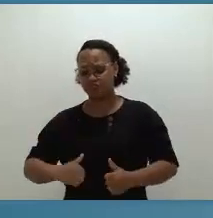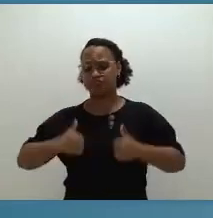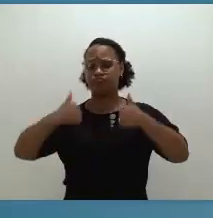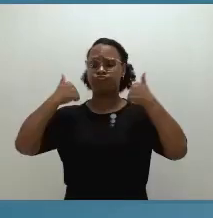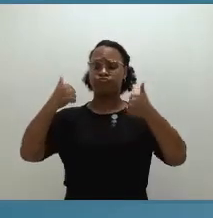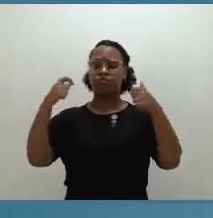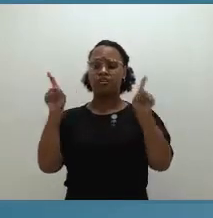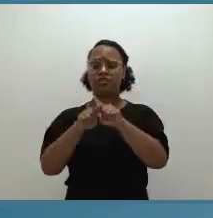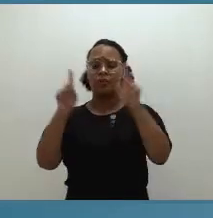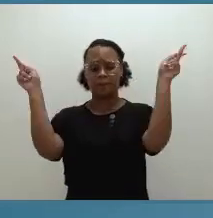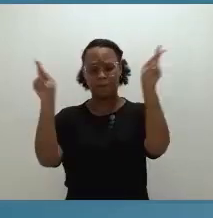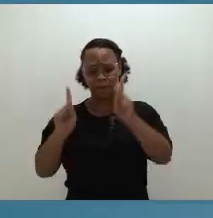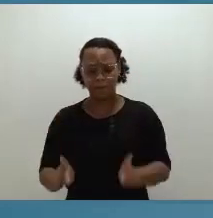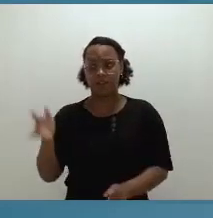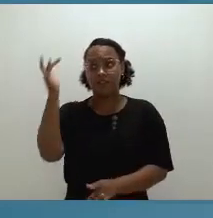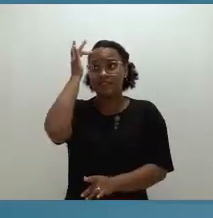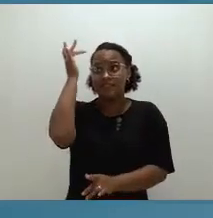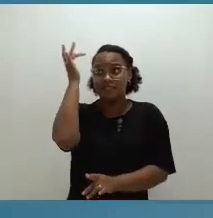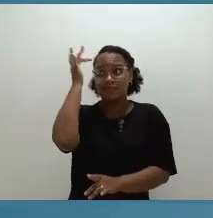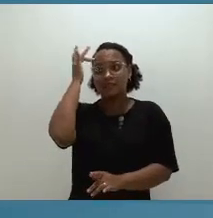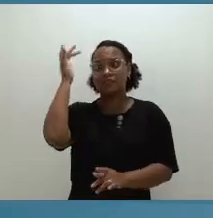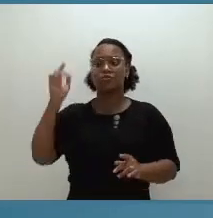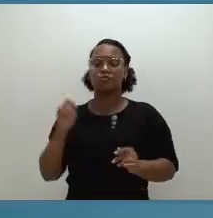muito discernimento para conduzir